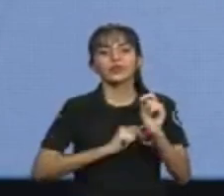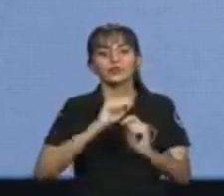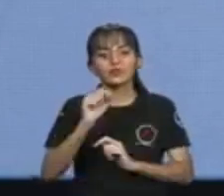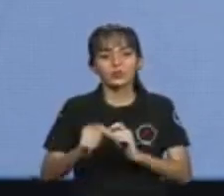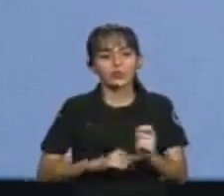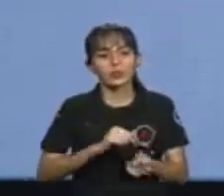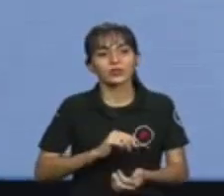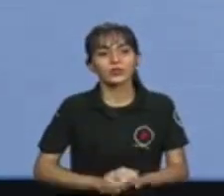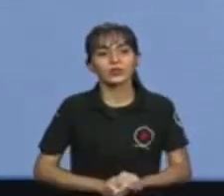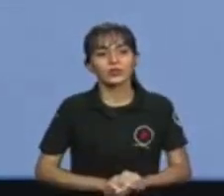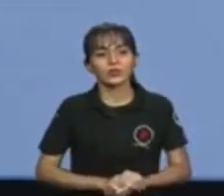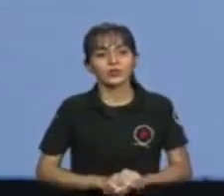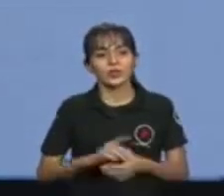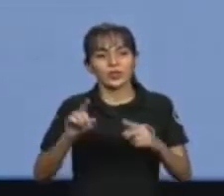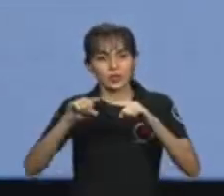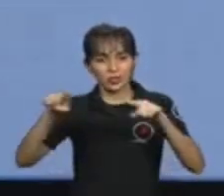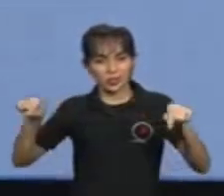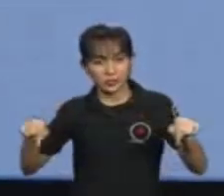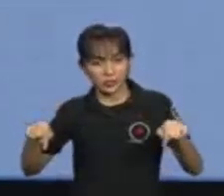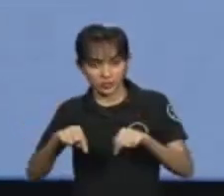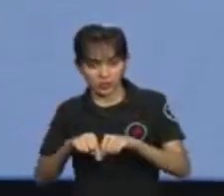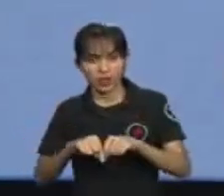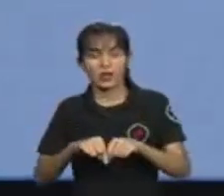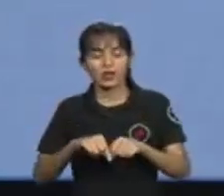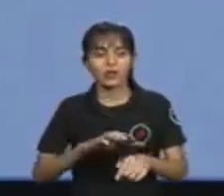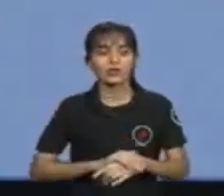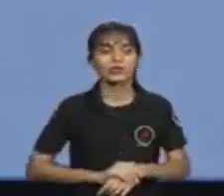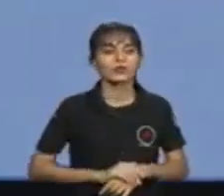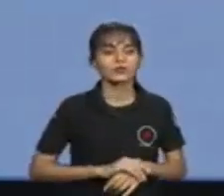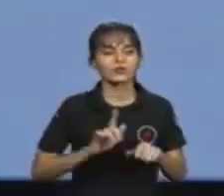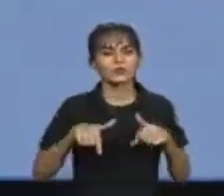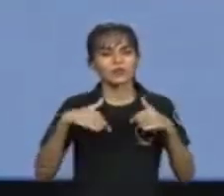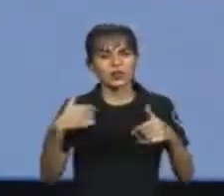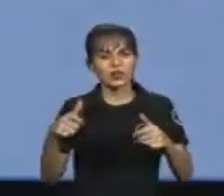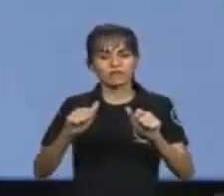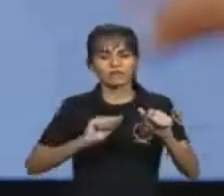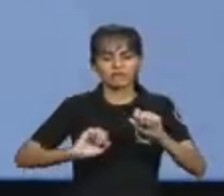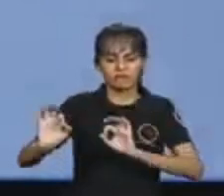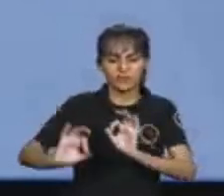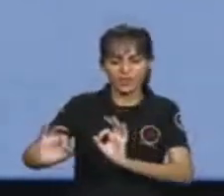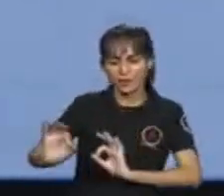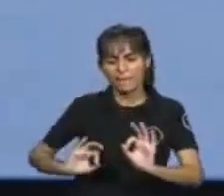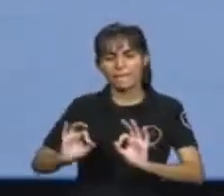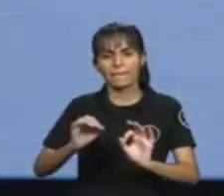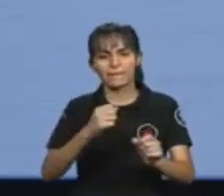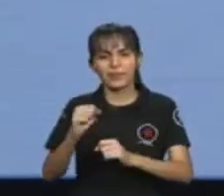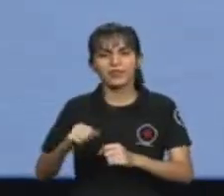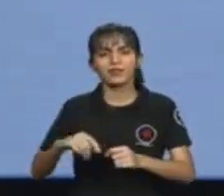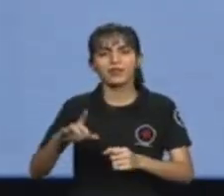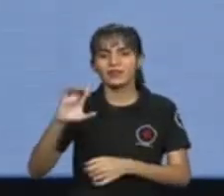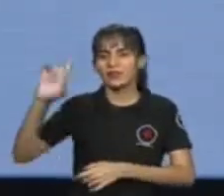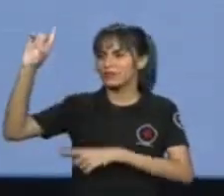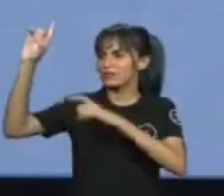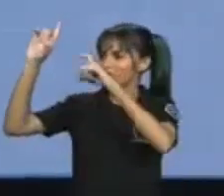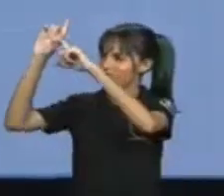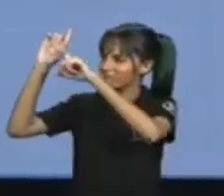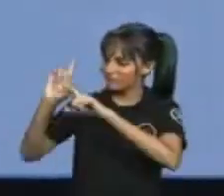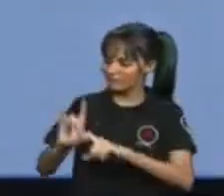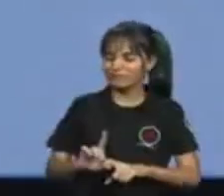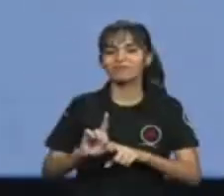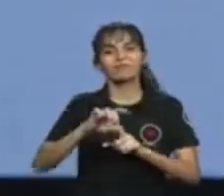sala, um depósito, fizemos uma limpeza e trouxemos a presença do Senhor para aquele